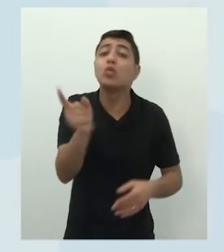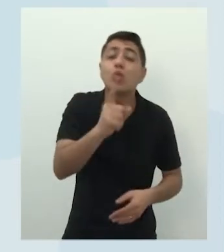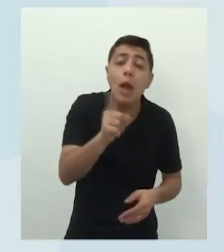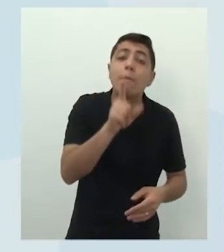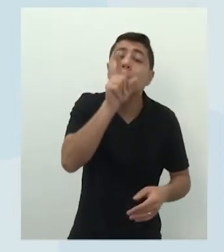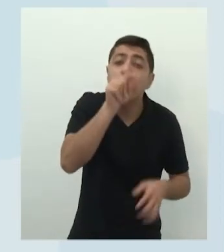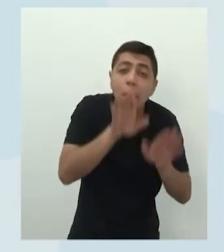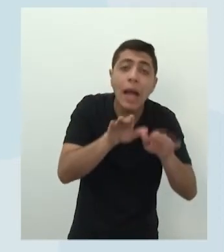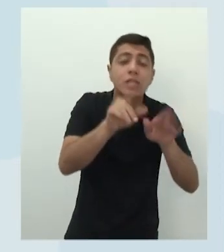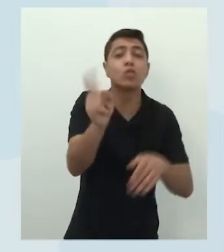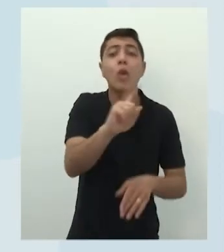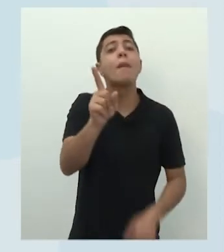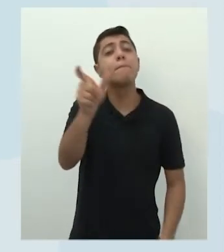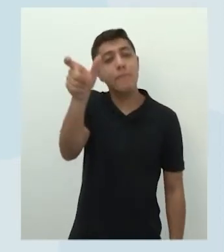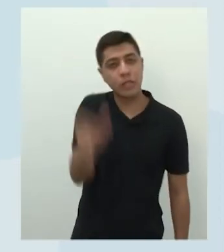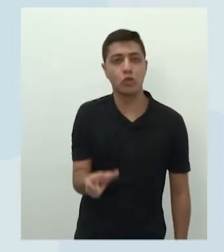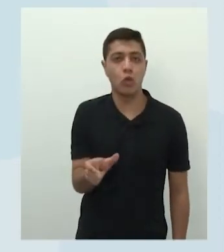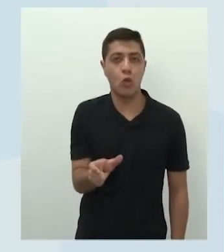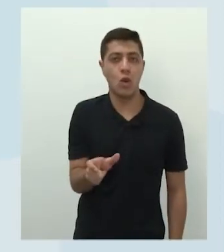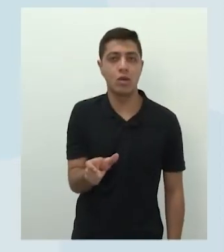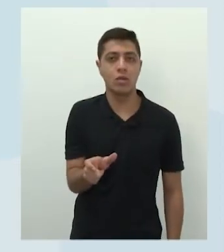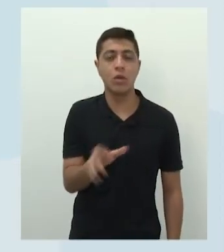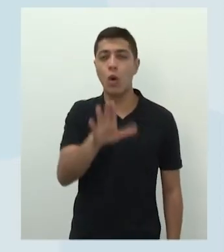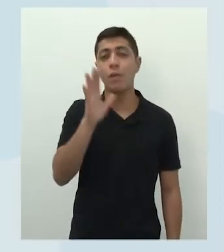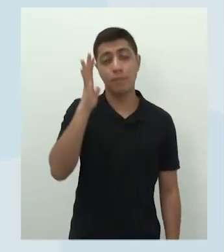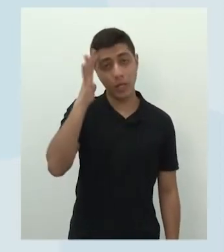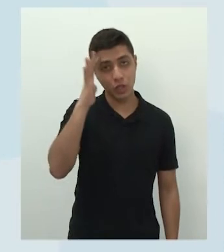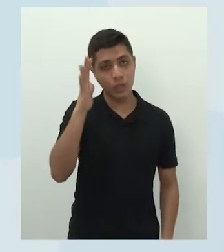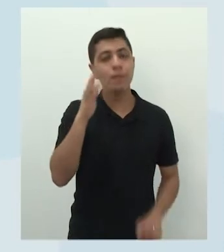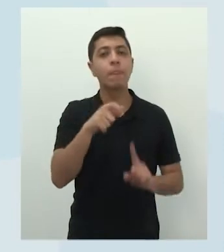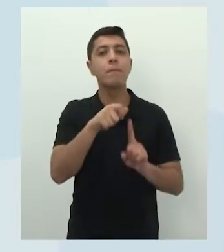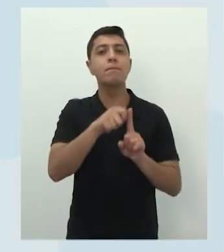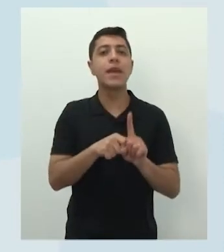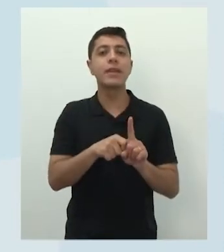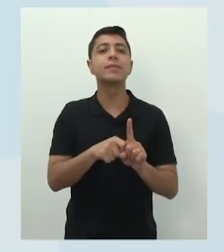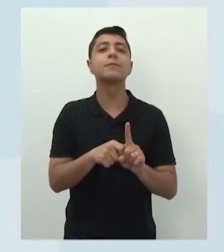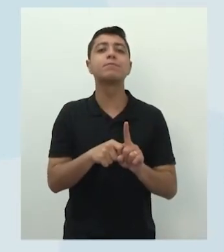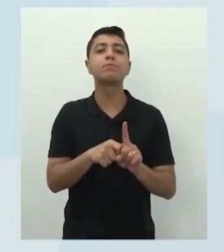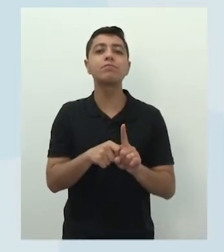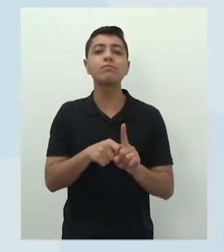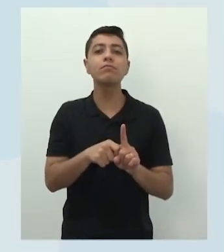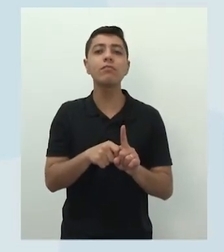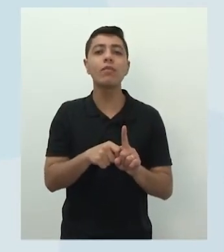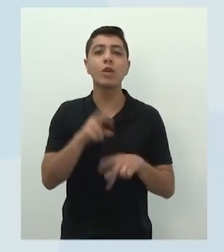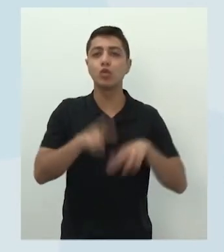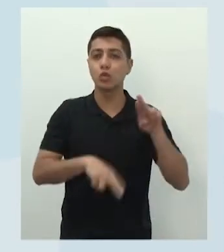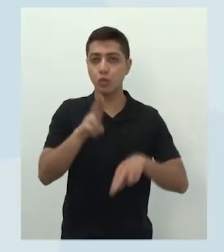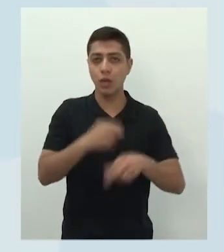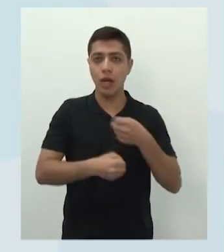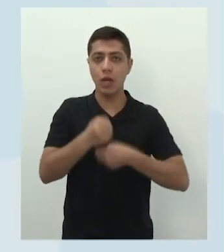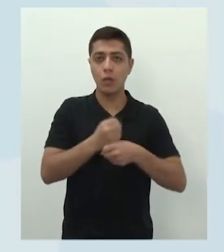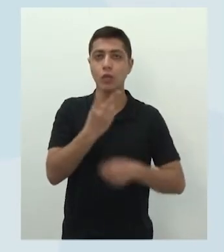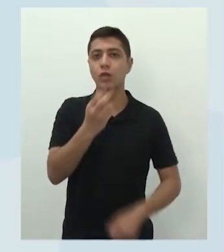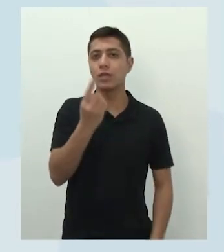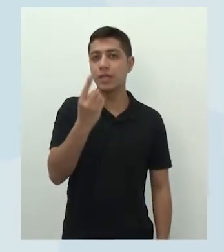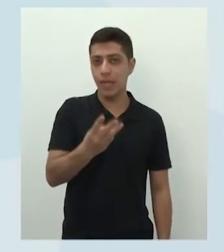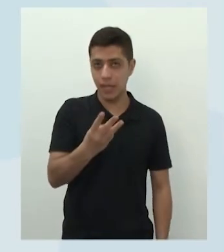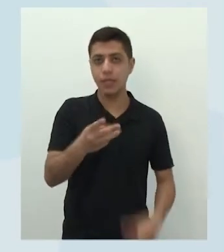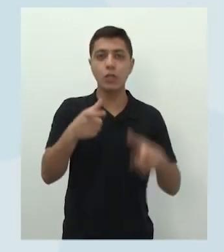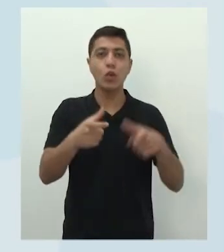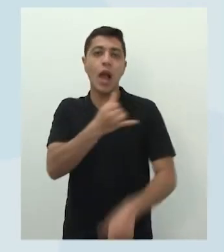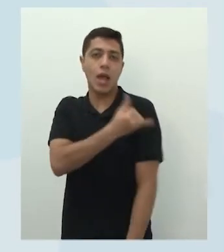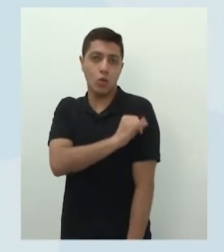algo natural do fenômeno de relação. E quando você está falando de interação, seja em redes sociais, seja no